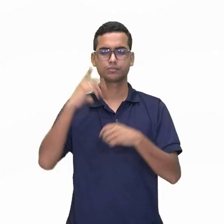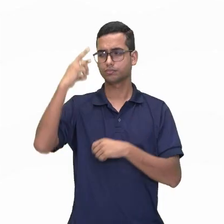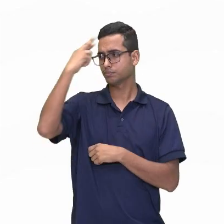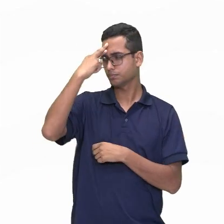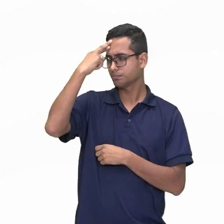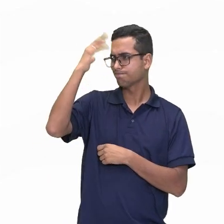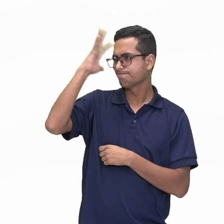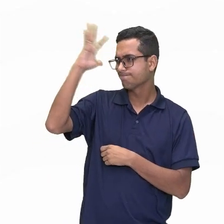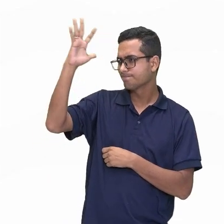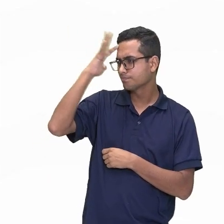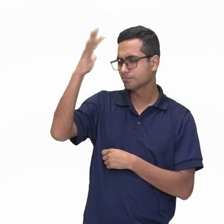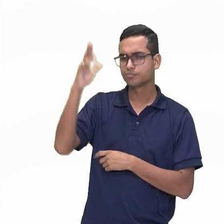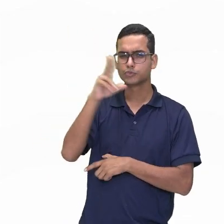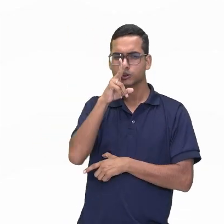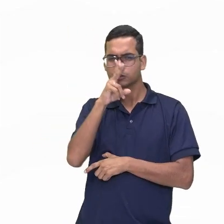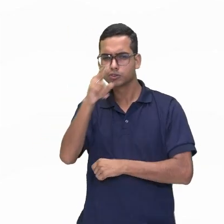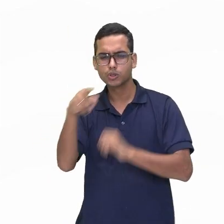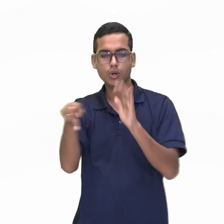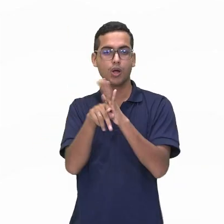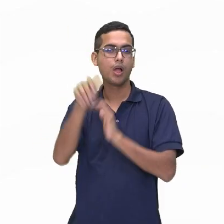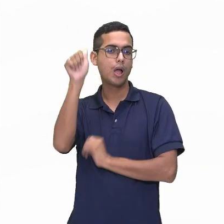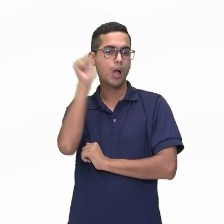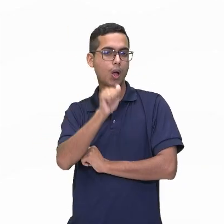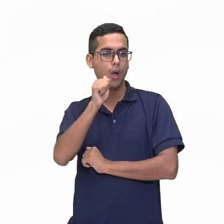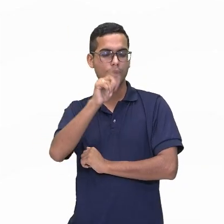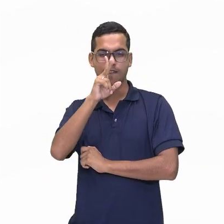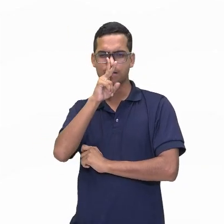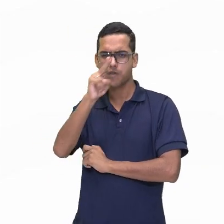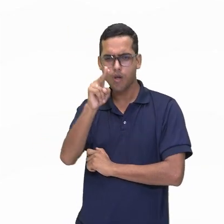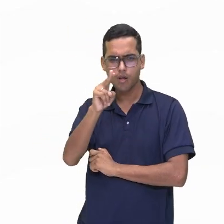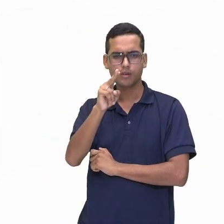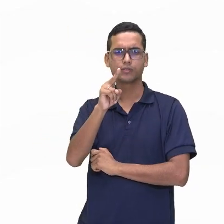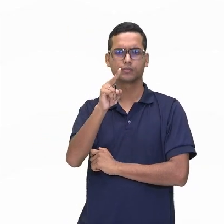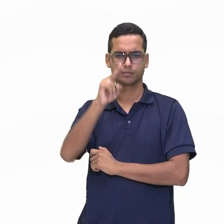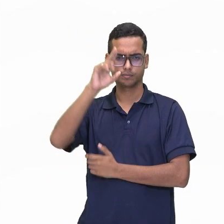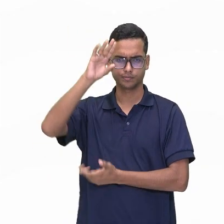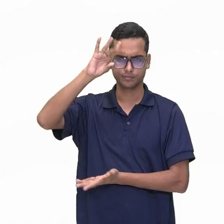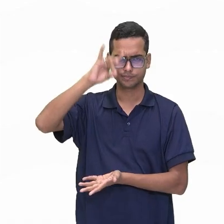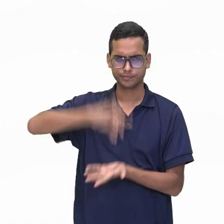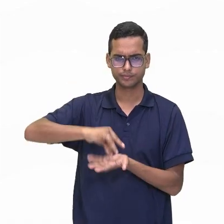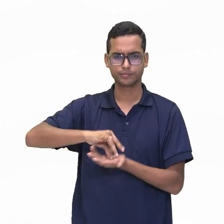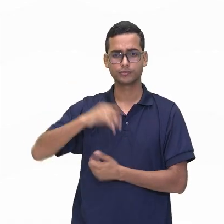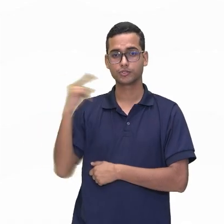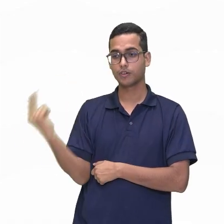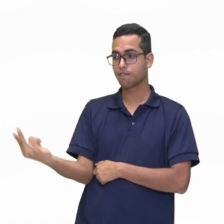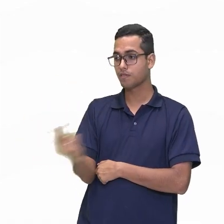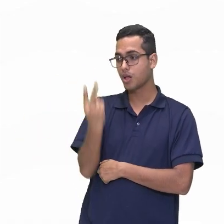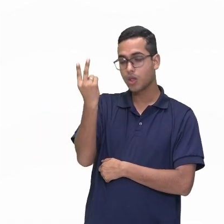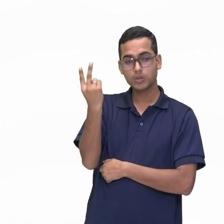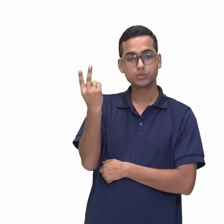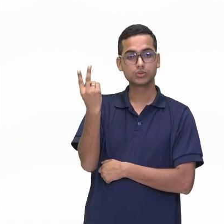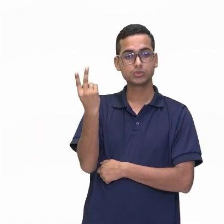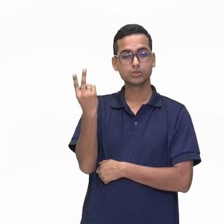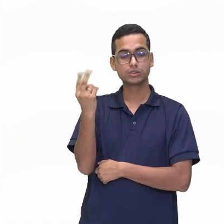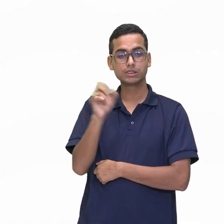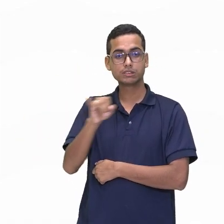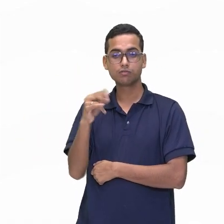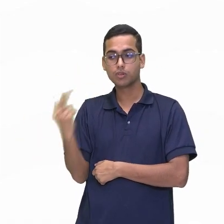aqui a força feminina, que nada somos se não valorizamos tudo